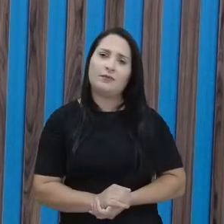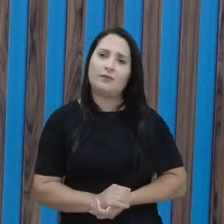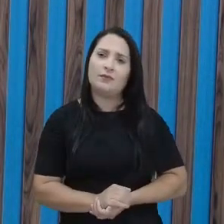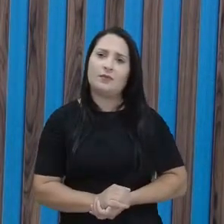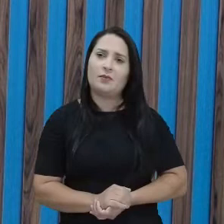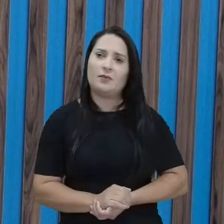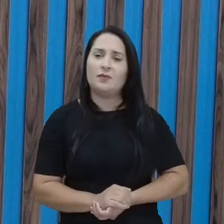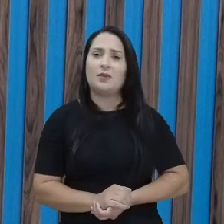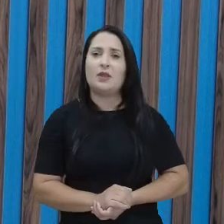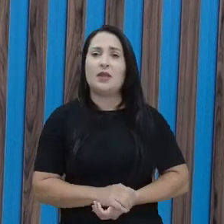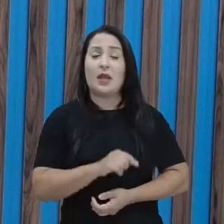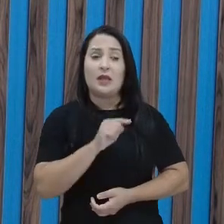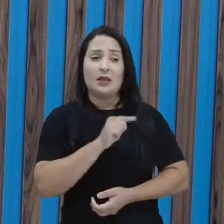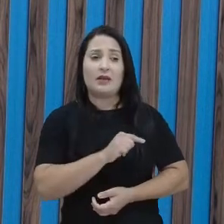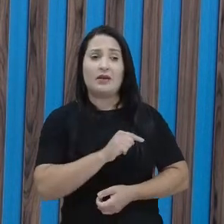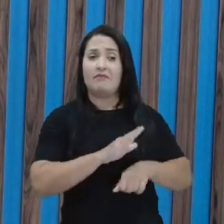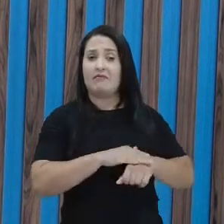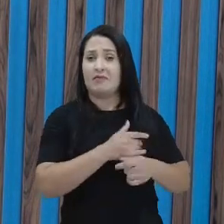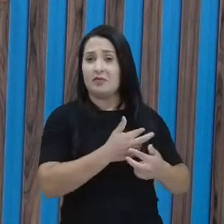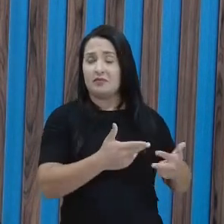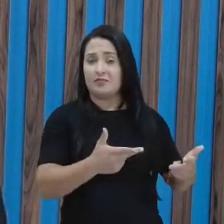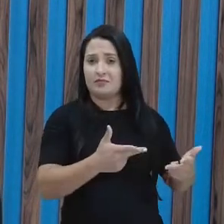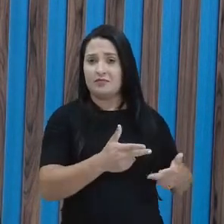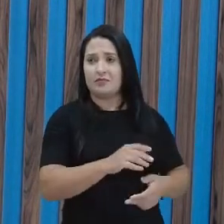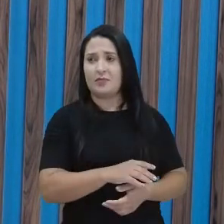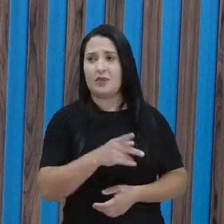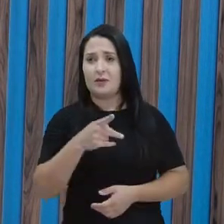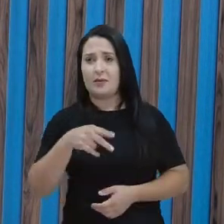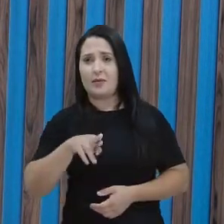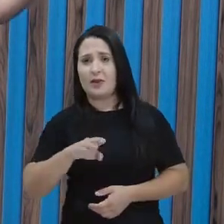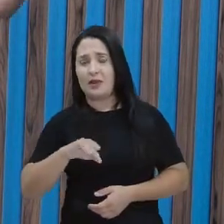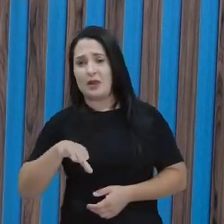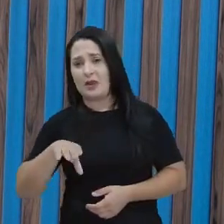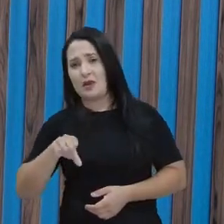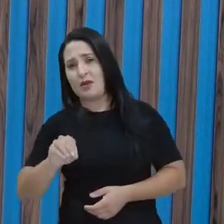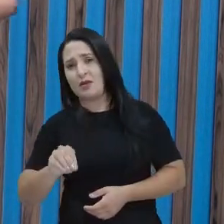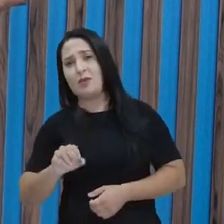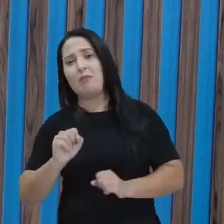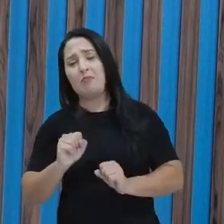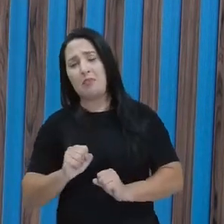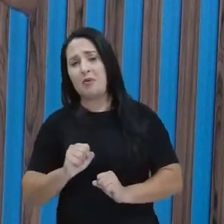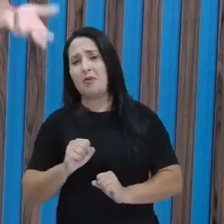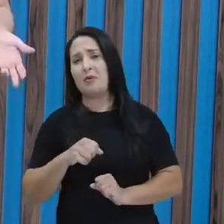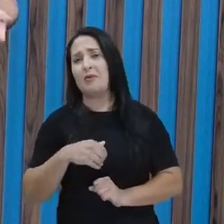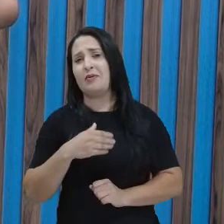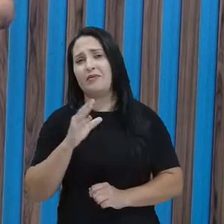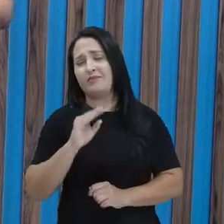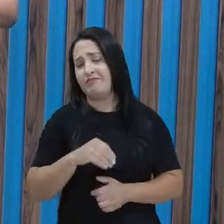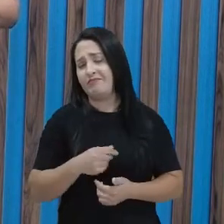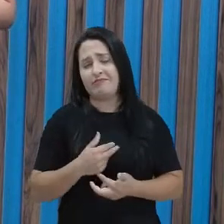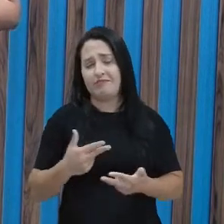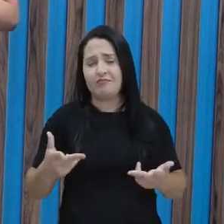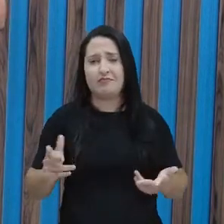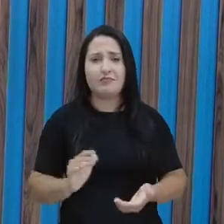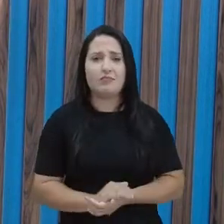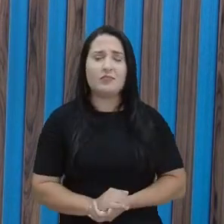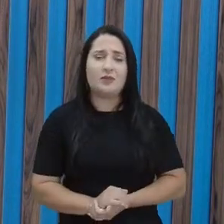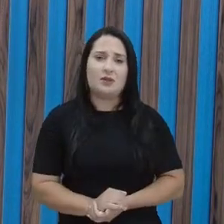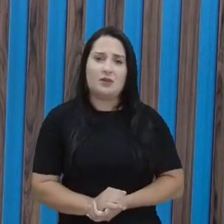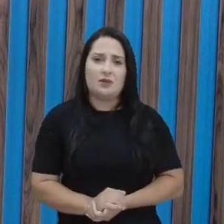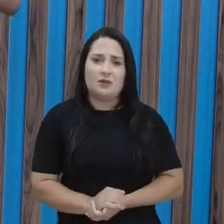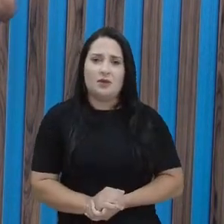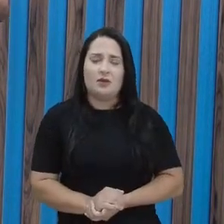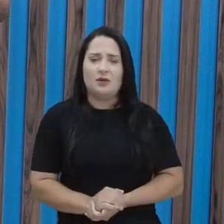quem faz a ação, o predicado, que pode ser verbal, não verbal ou verbo nominal, é o